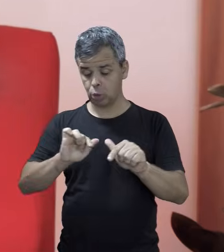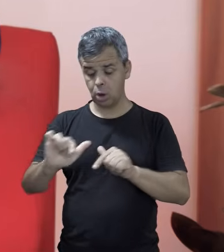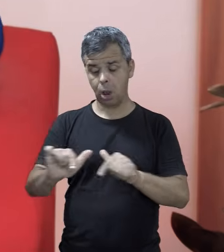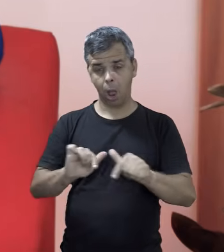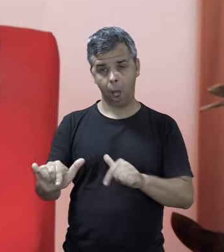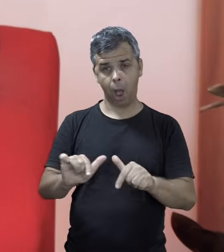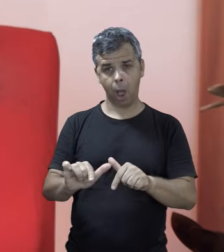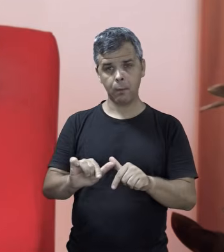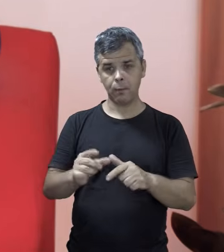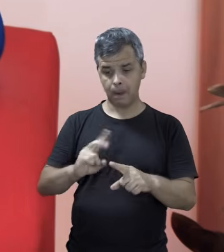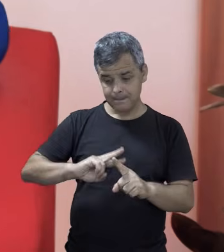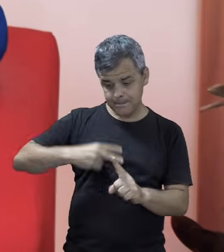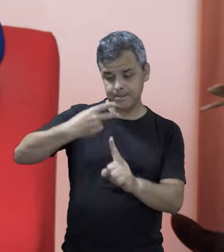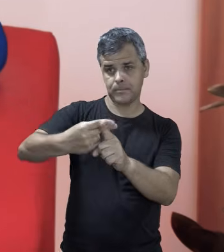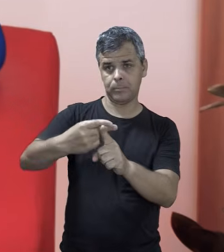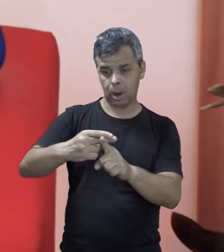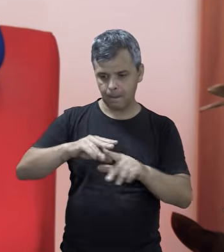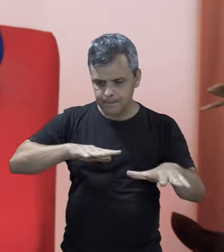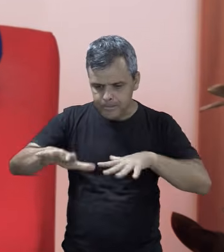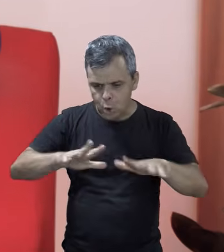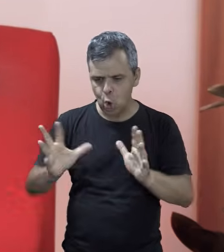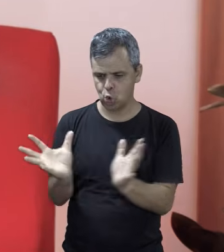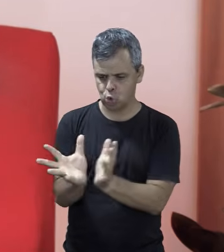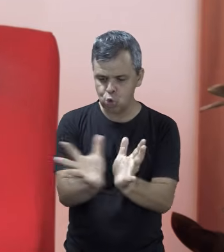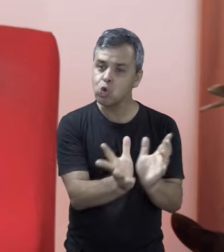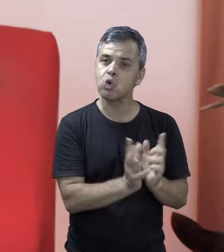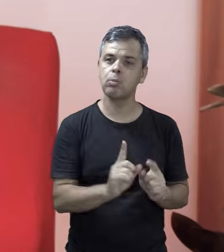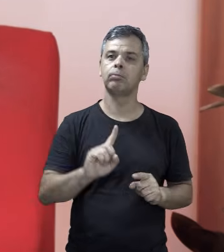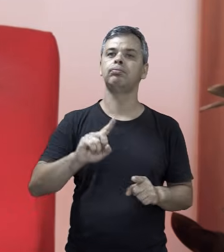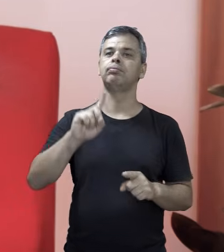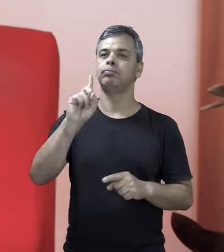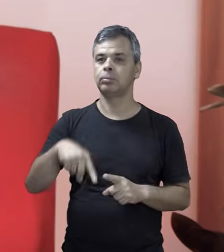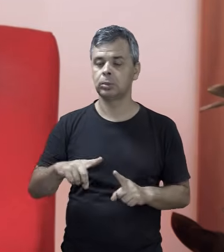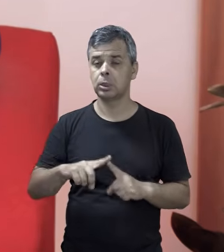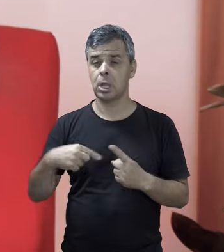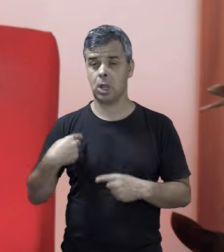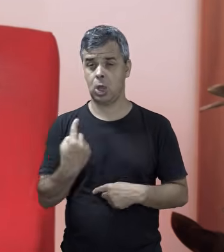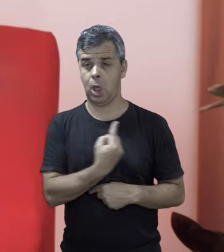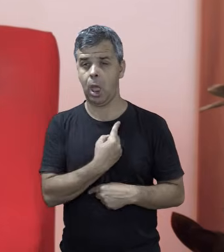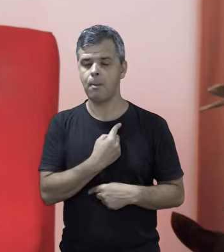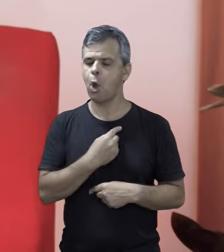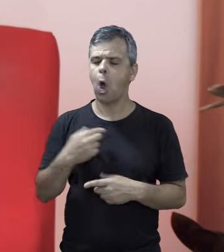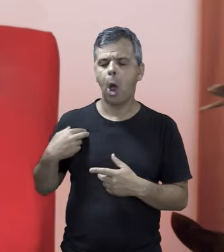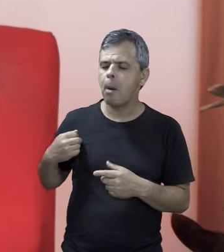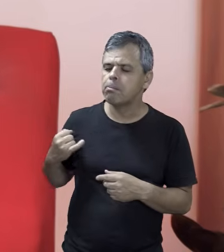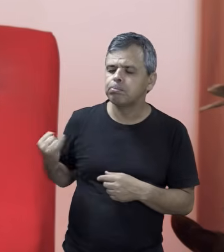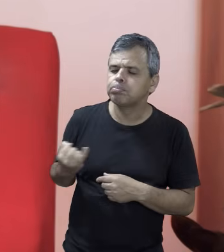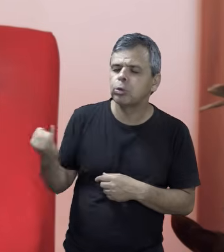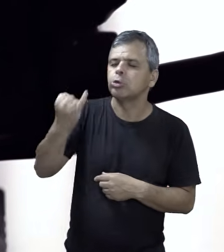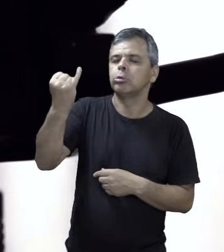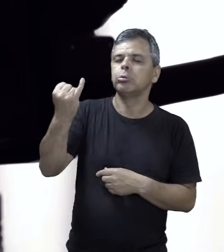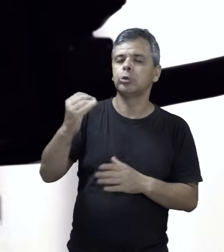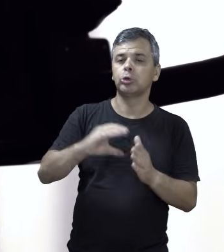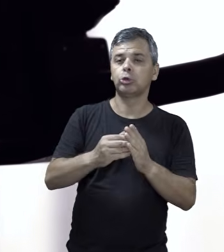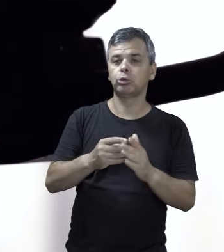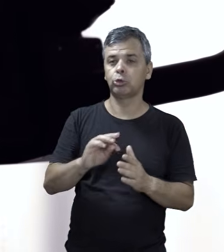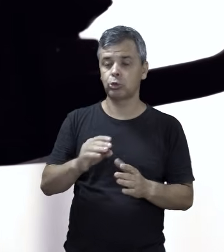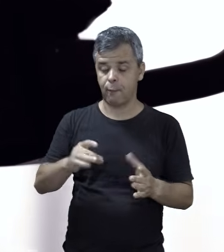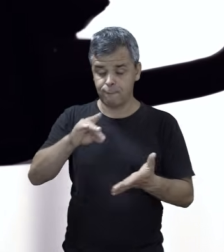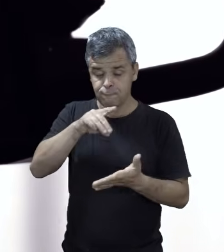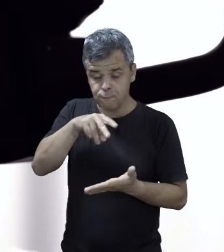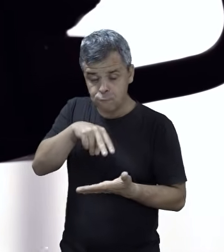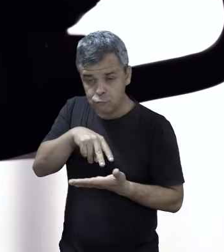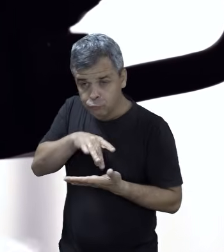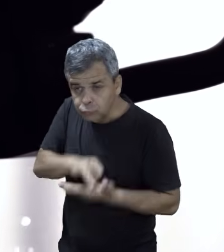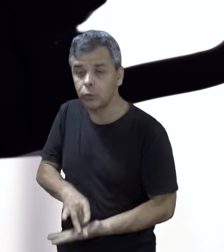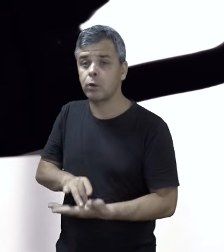ele vai ser em dobro. Mobilizar a nossa militância, que é o nosso maior legado do partido. A gente está firme até hoje.